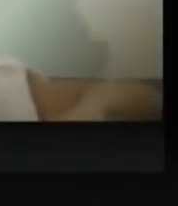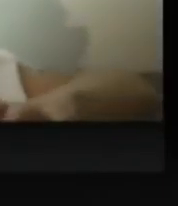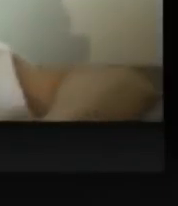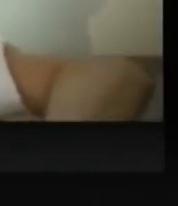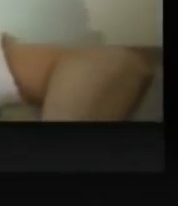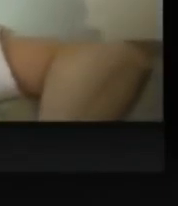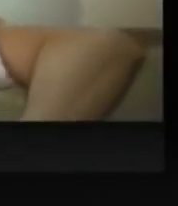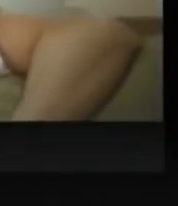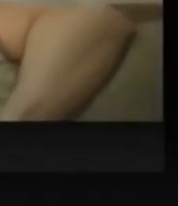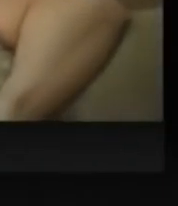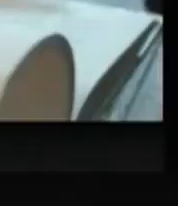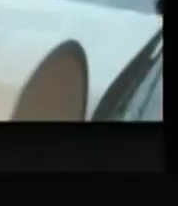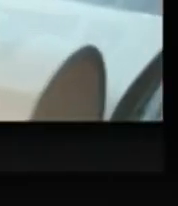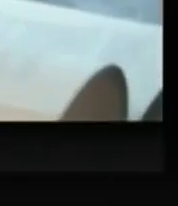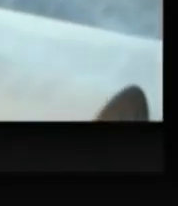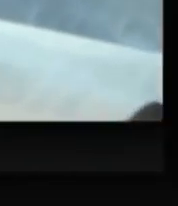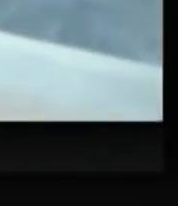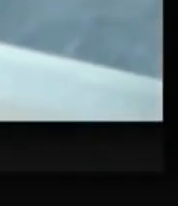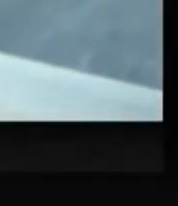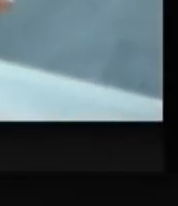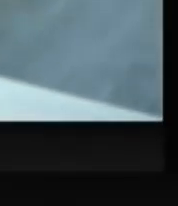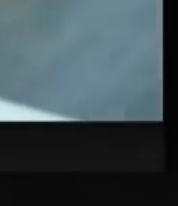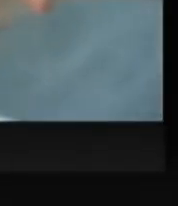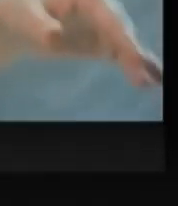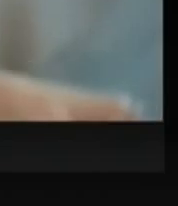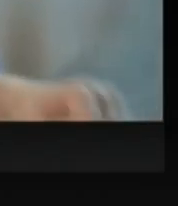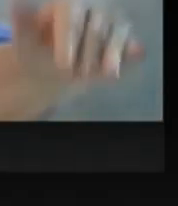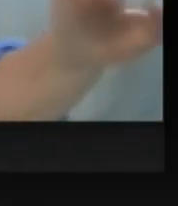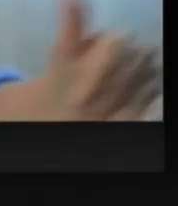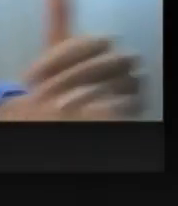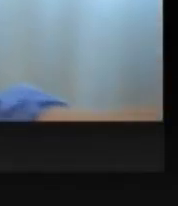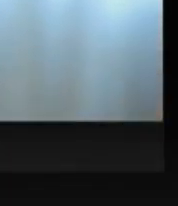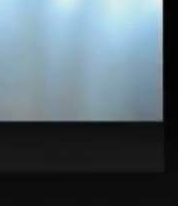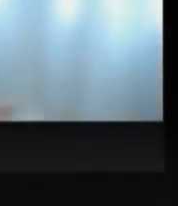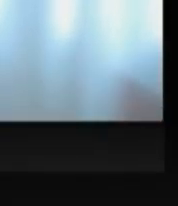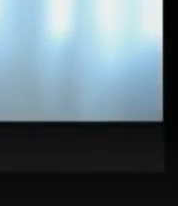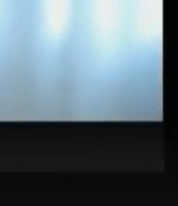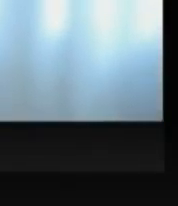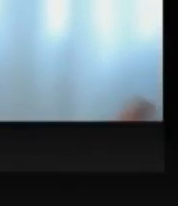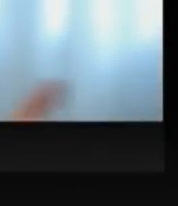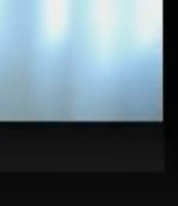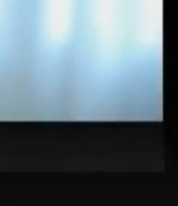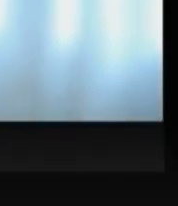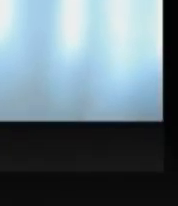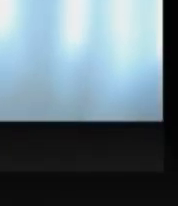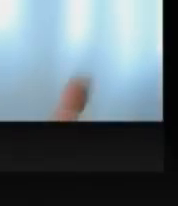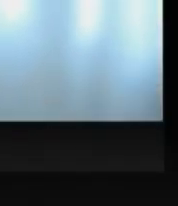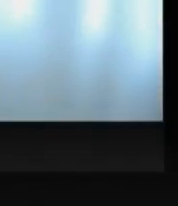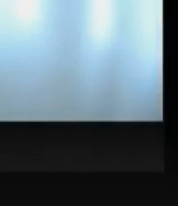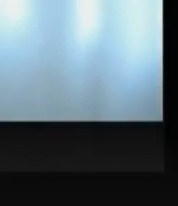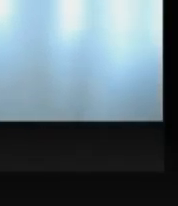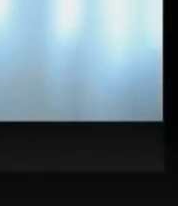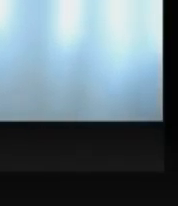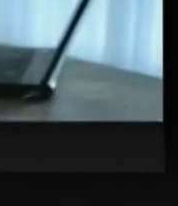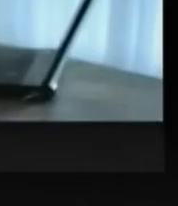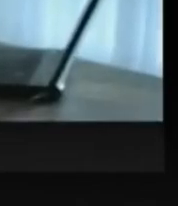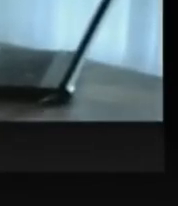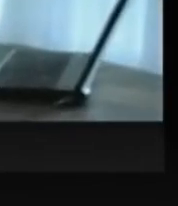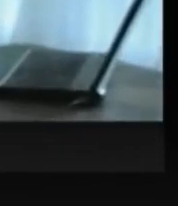dados e para divulgá-los. A ajuda do programa Mulheres Ciência também contribuiu para a construção do projeto da historiadora Teresa